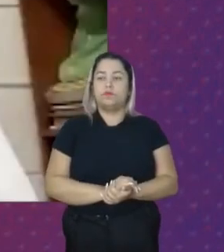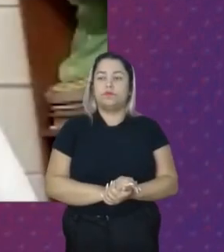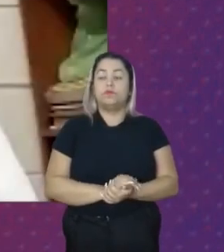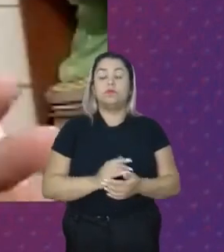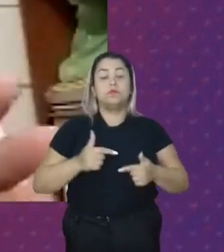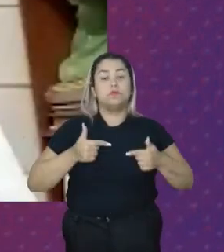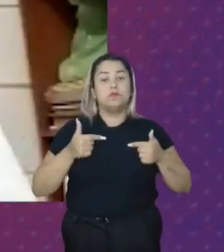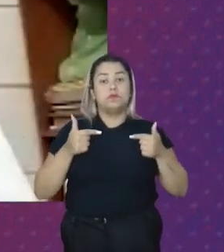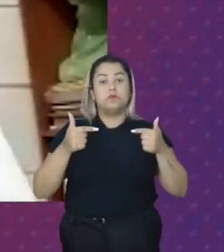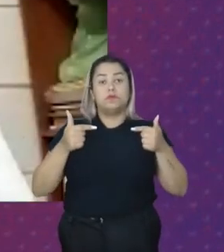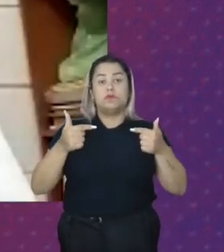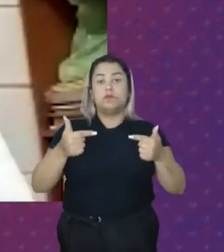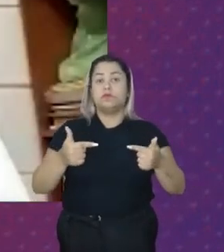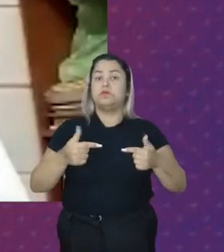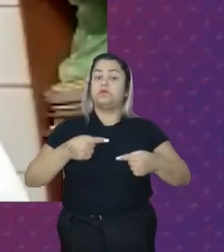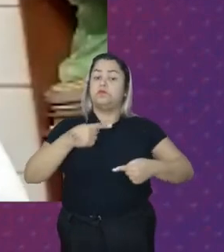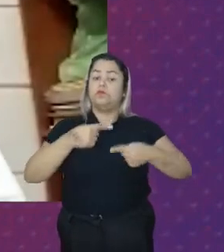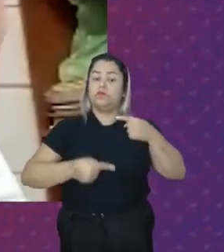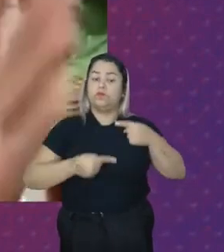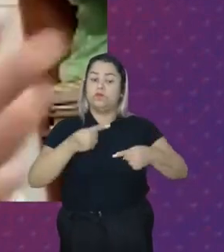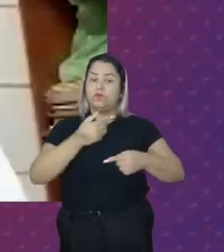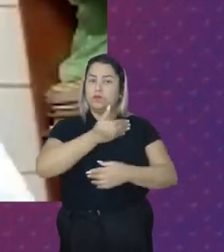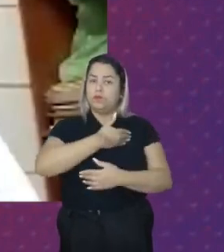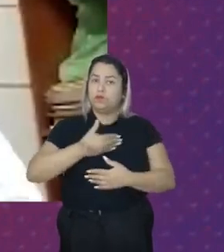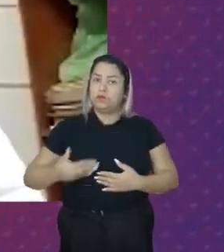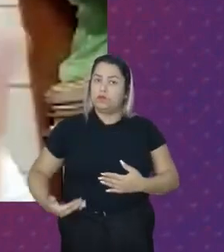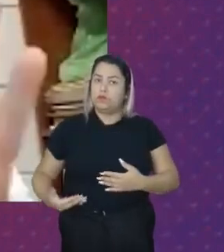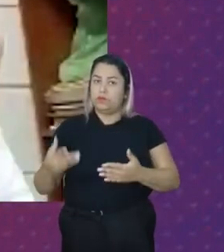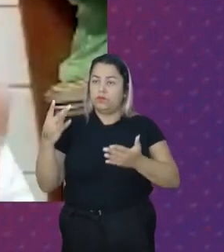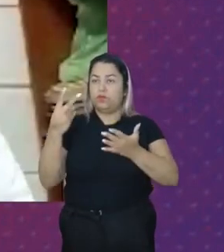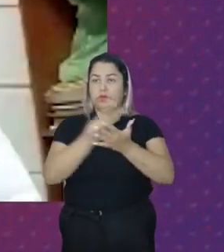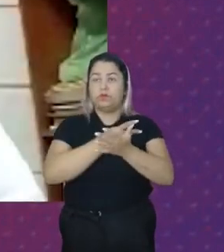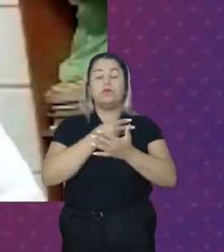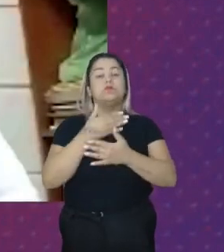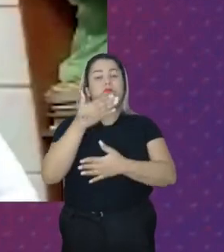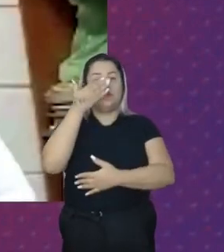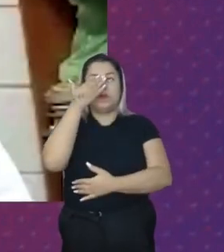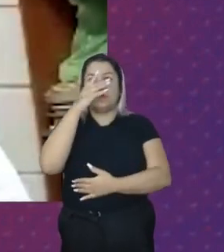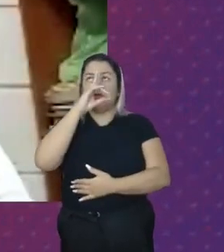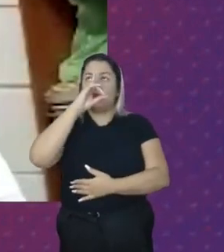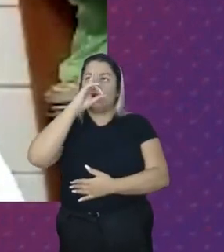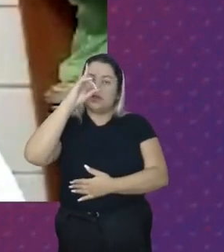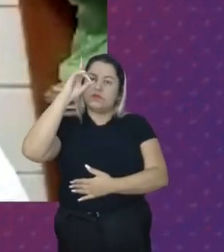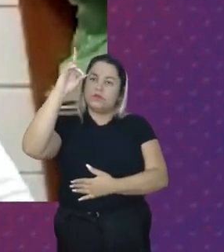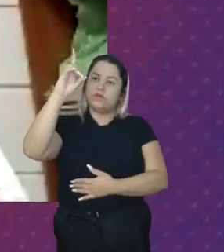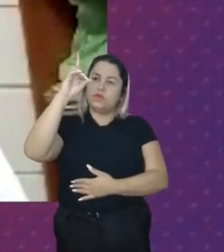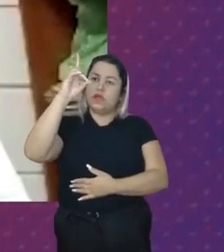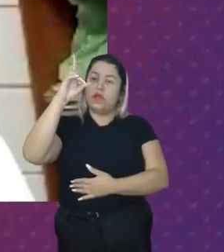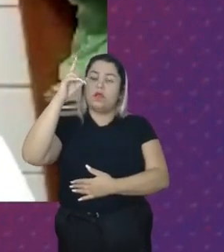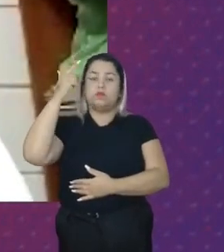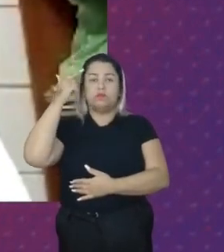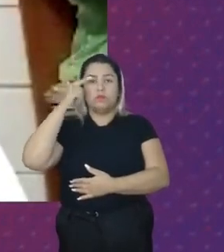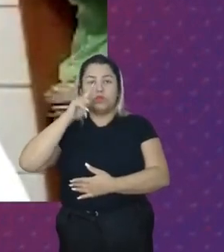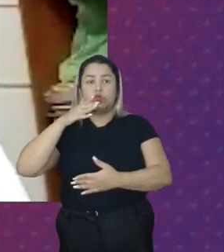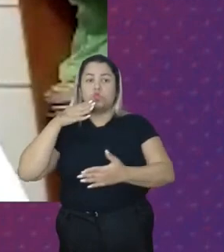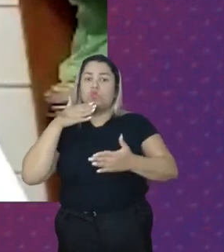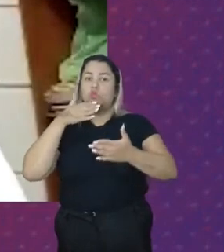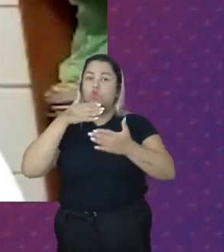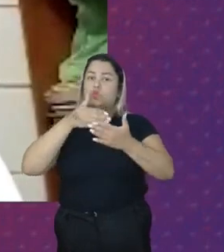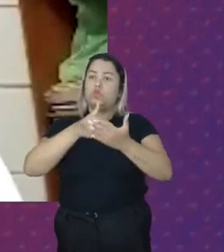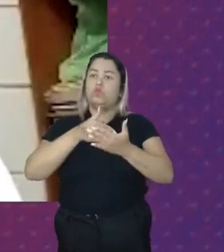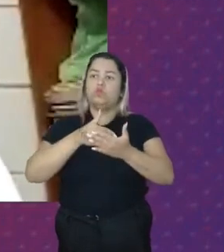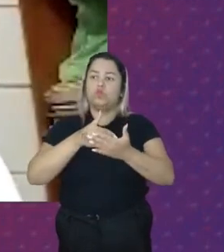Desmontando Muitas políticas Públicas Vinha Graças a Deus A gente conseguiu Barrar Aquele desmonte